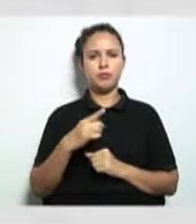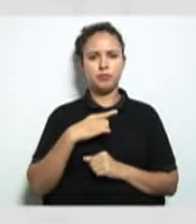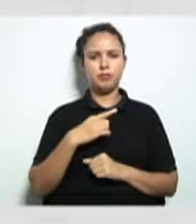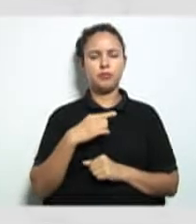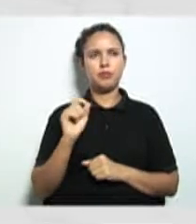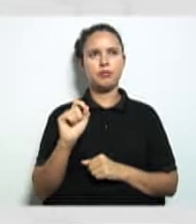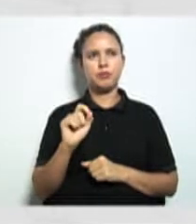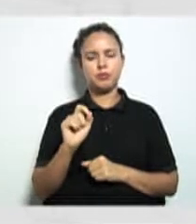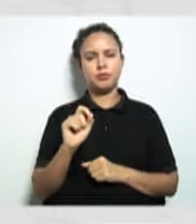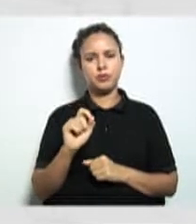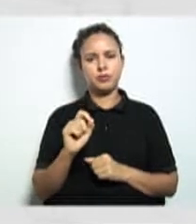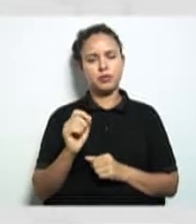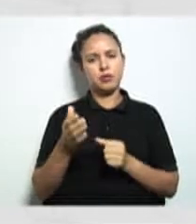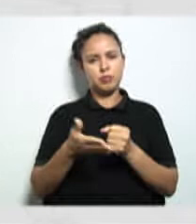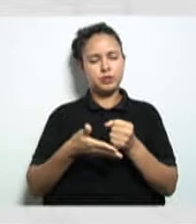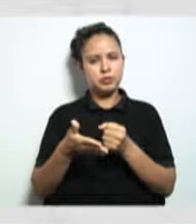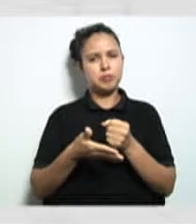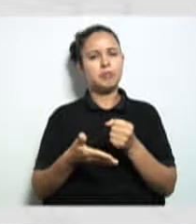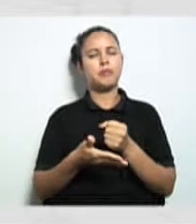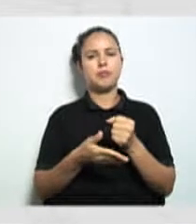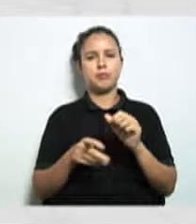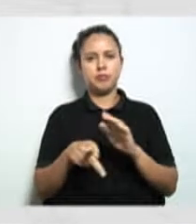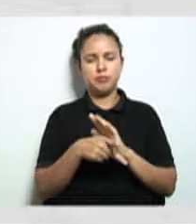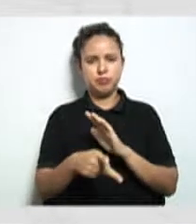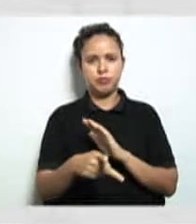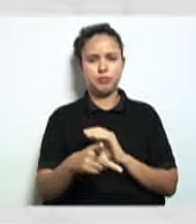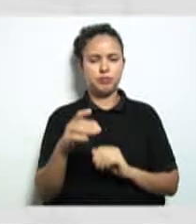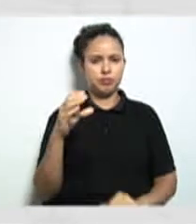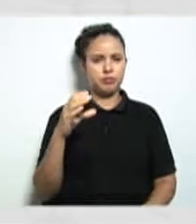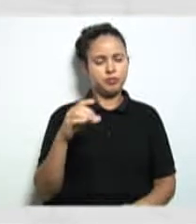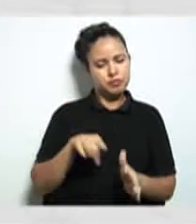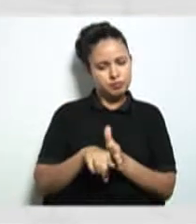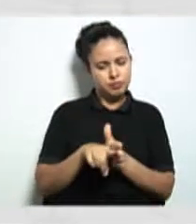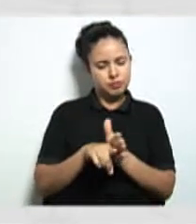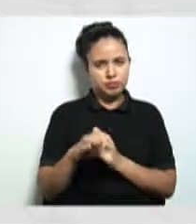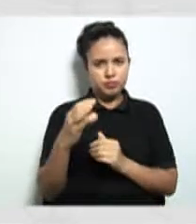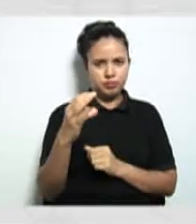então, princípios da pesquisa científica.